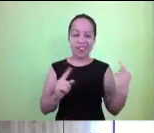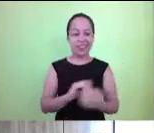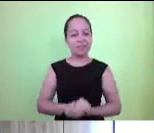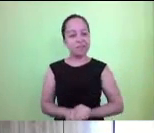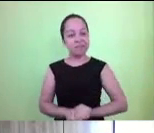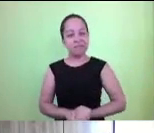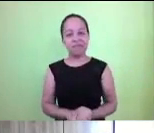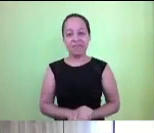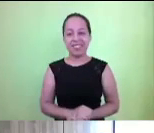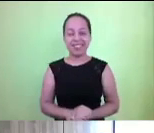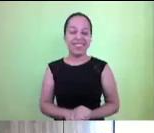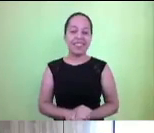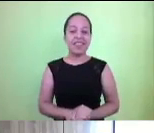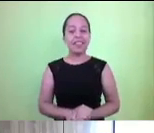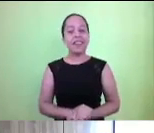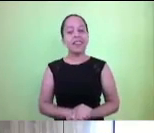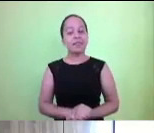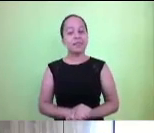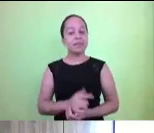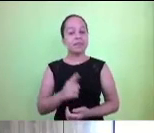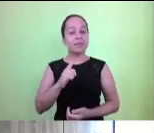Número da semente.